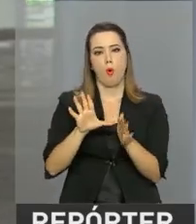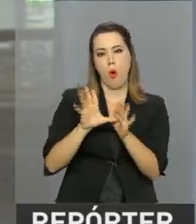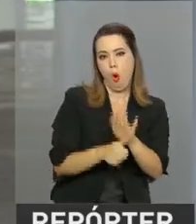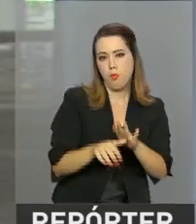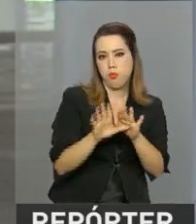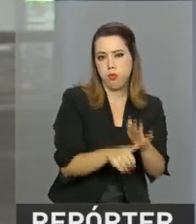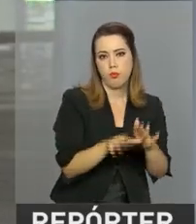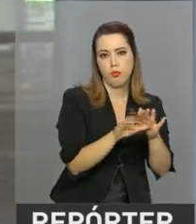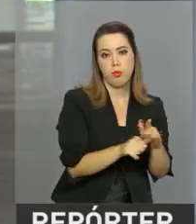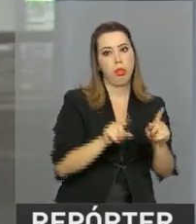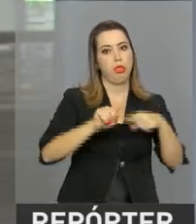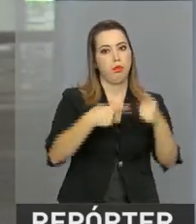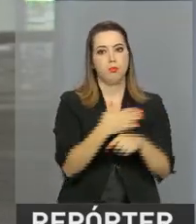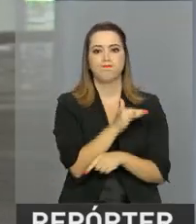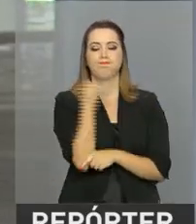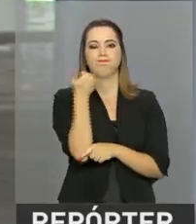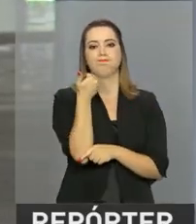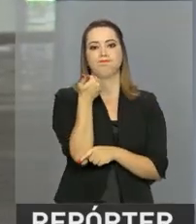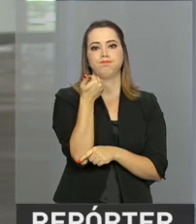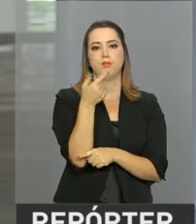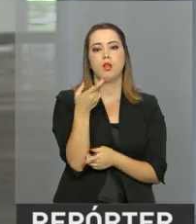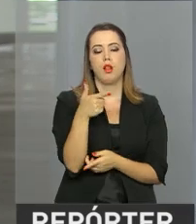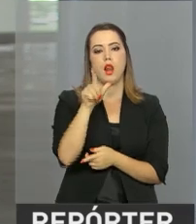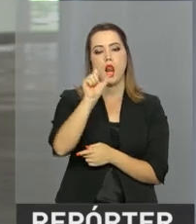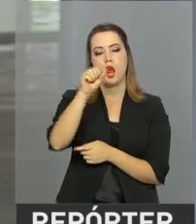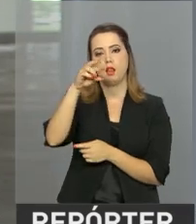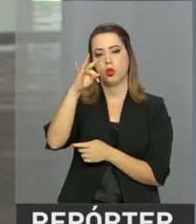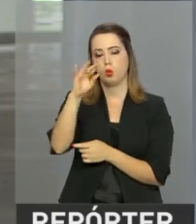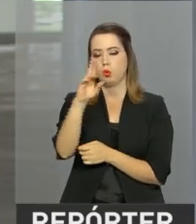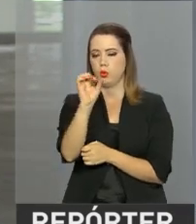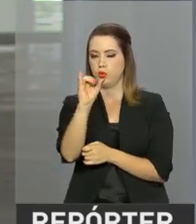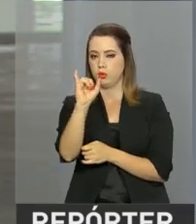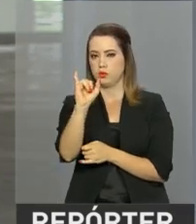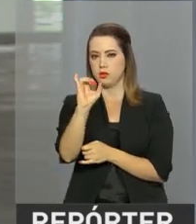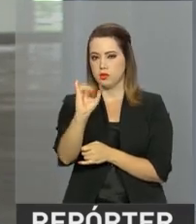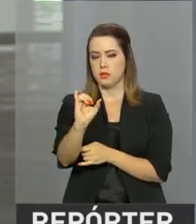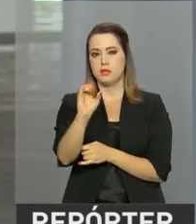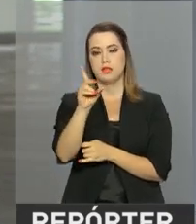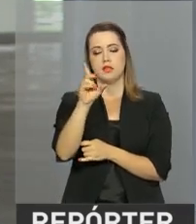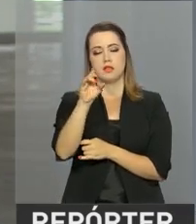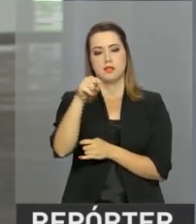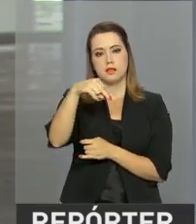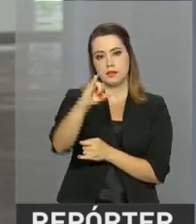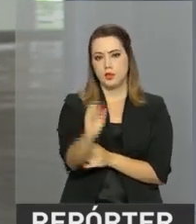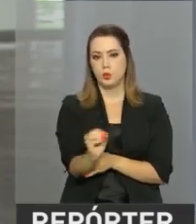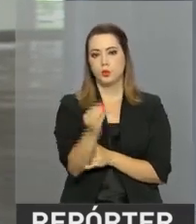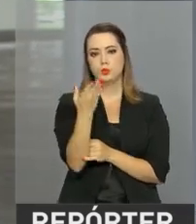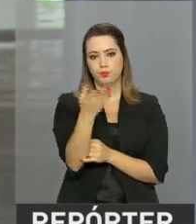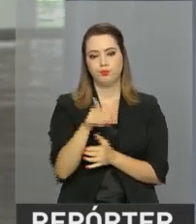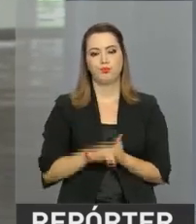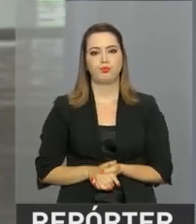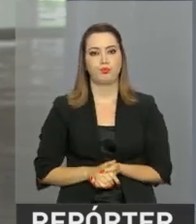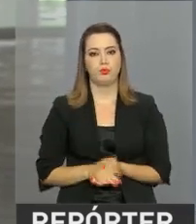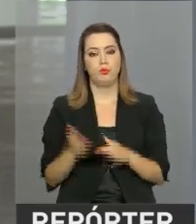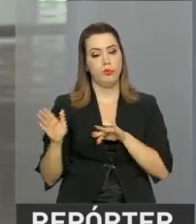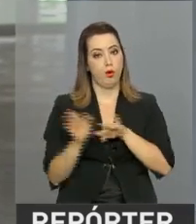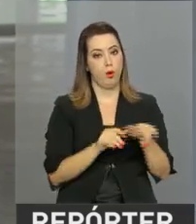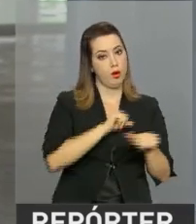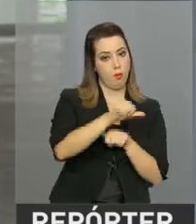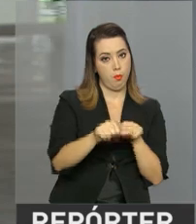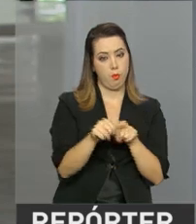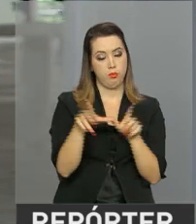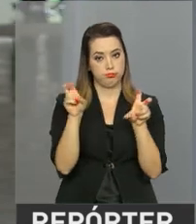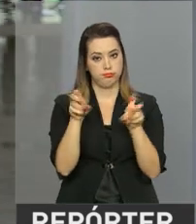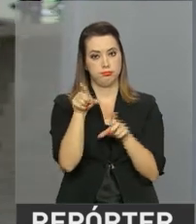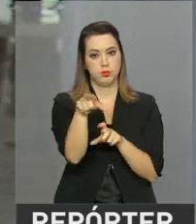roubo seguido de morte. Passando da área da segurança pública para o combate à seca. O Ministério da Integração